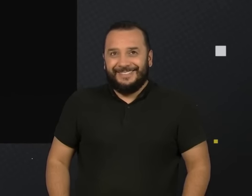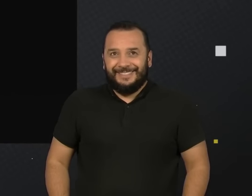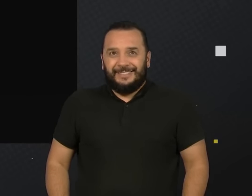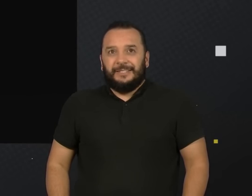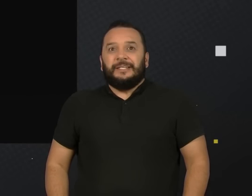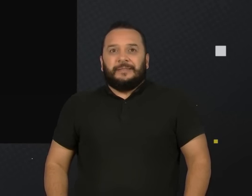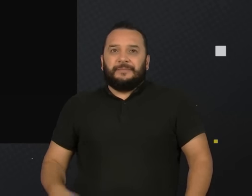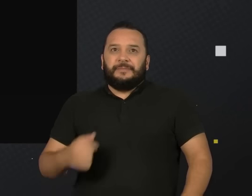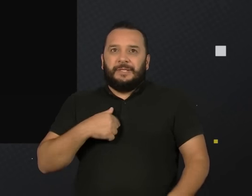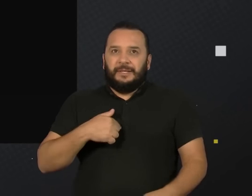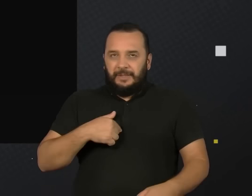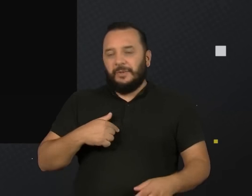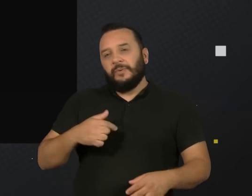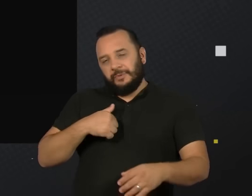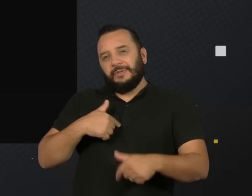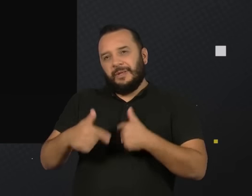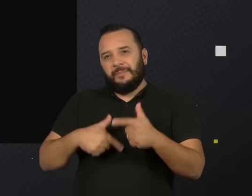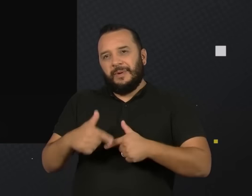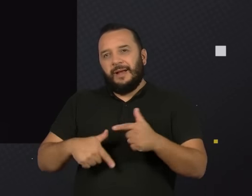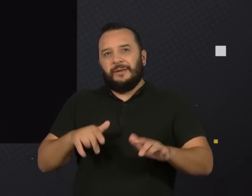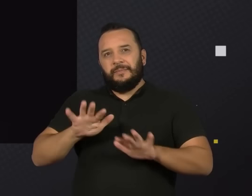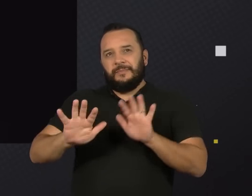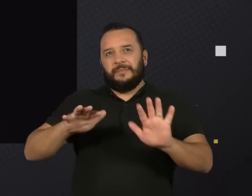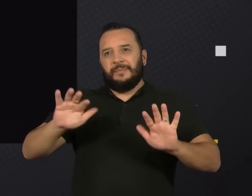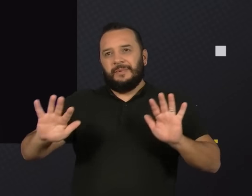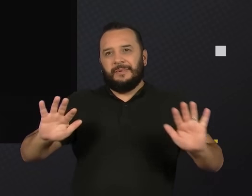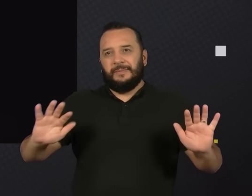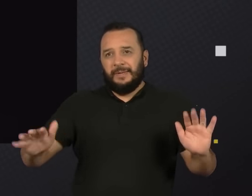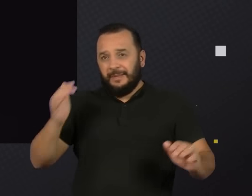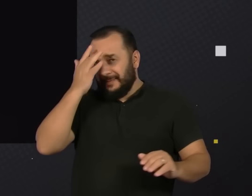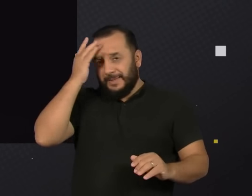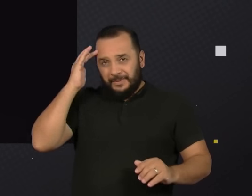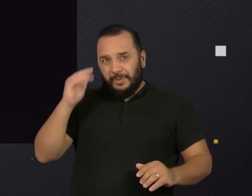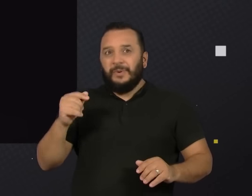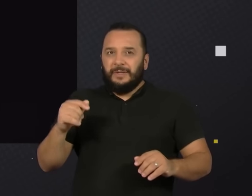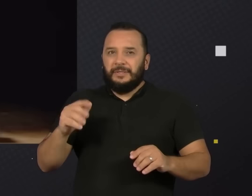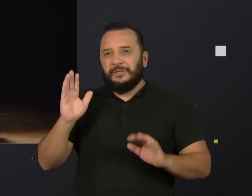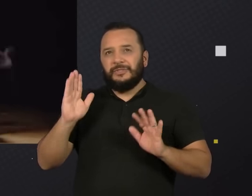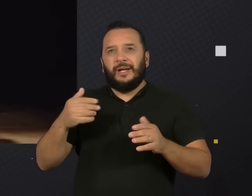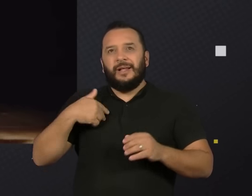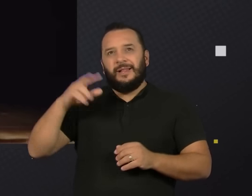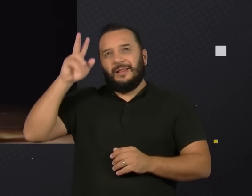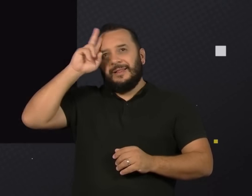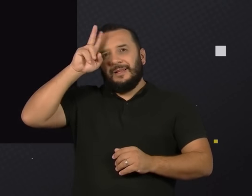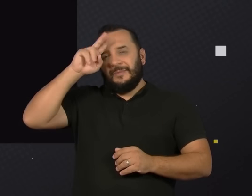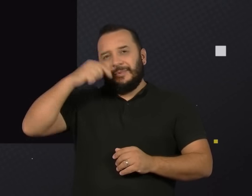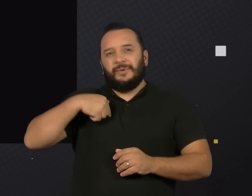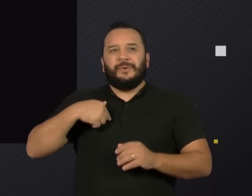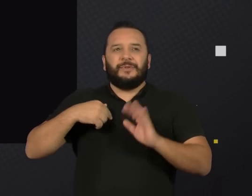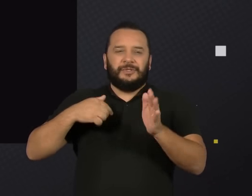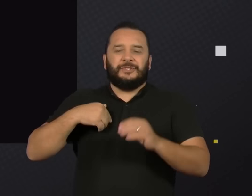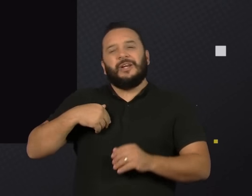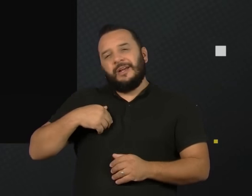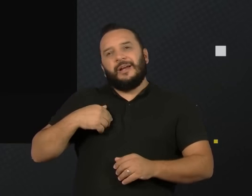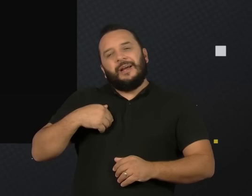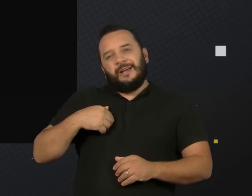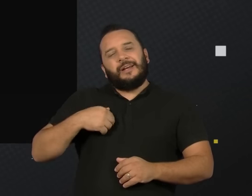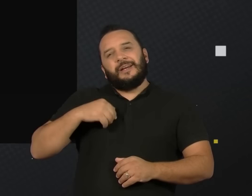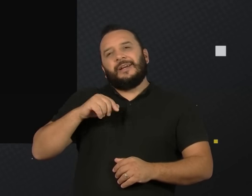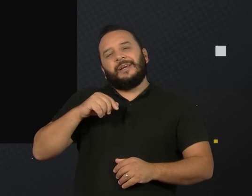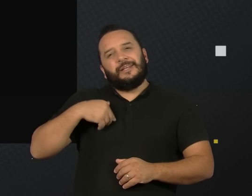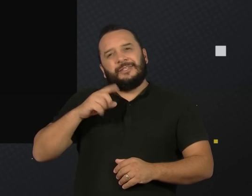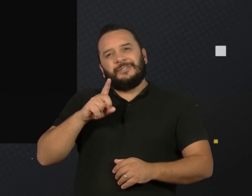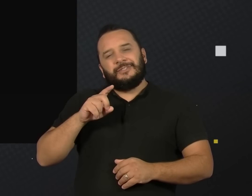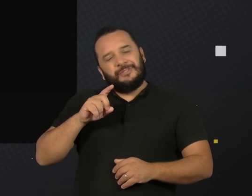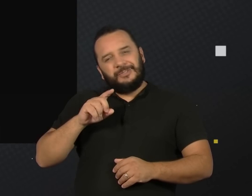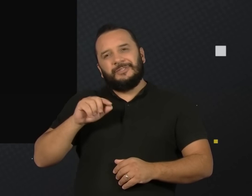esse trabalho de mímica que as pessoas realmente trazem muitas referências. Poxa, me lembrou o Jerry Lewis, me lembrou o Jim Carrey, me lembrou